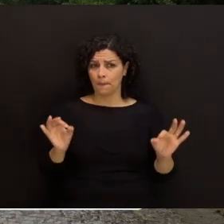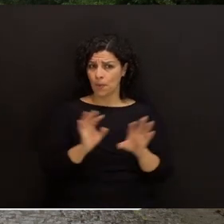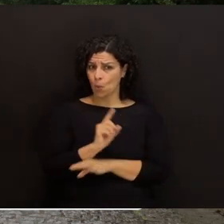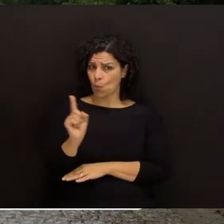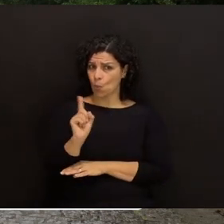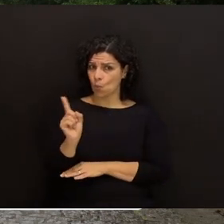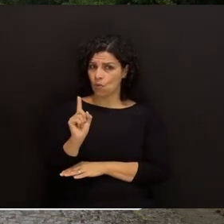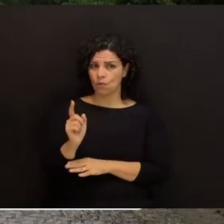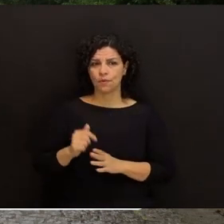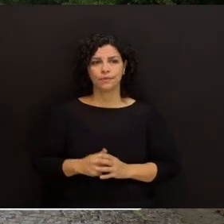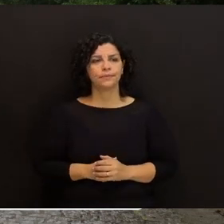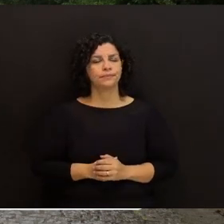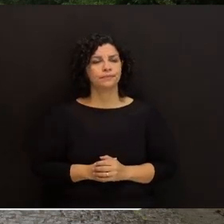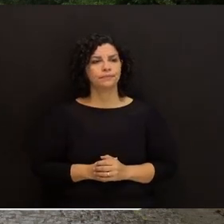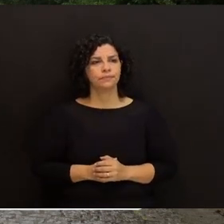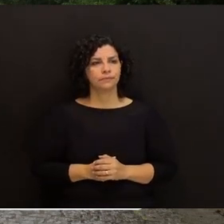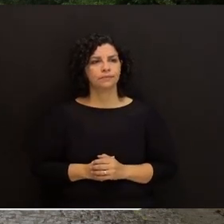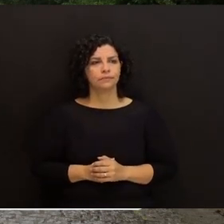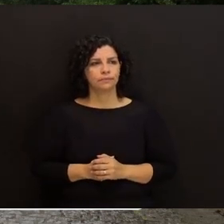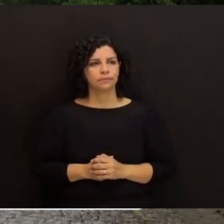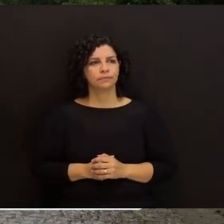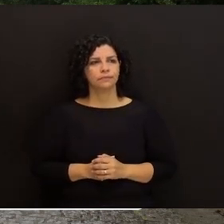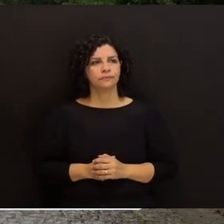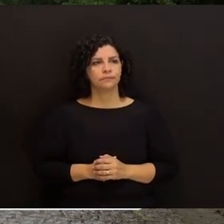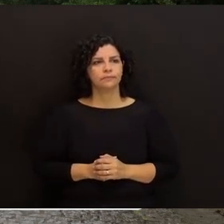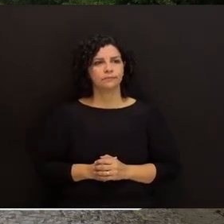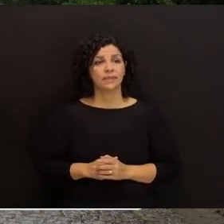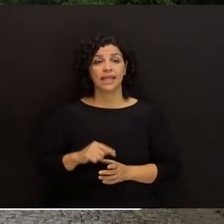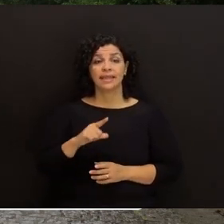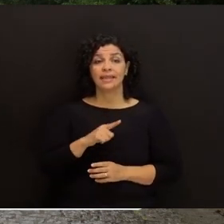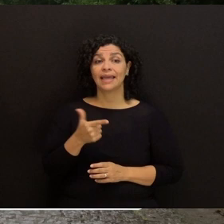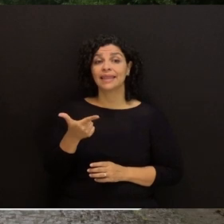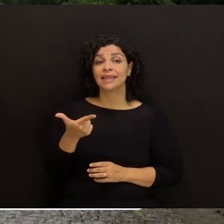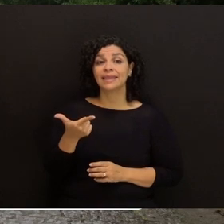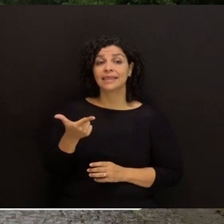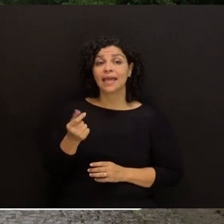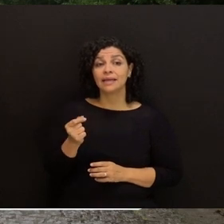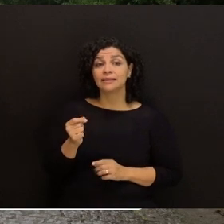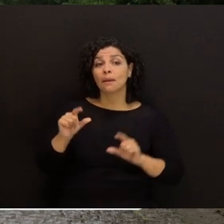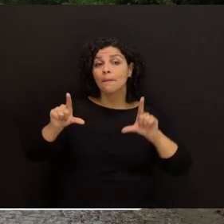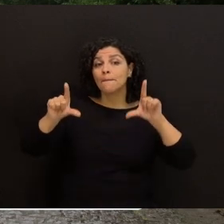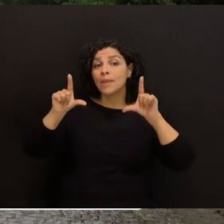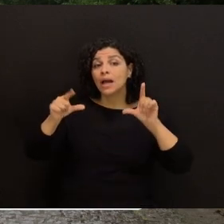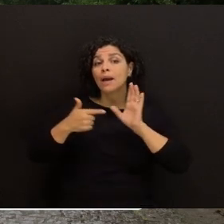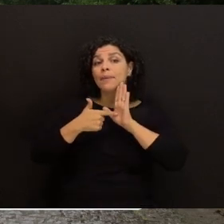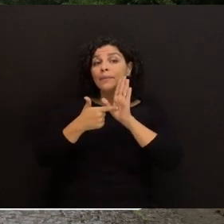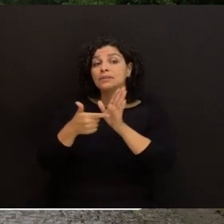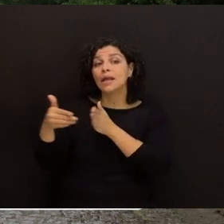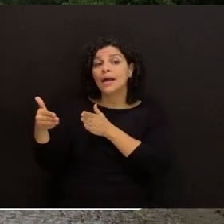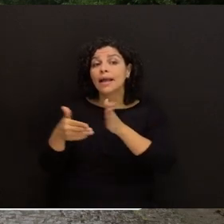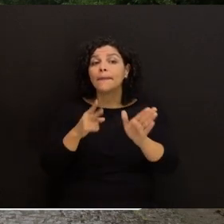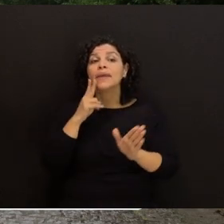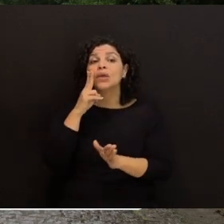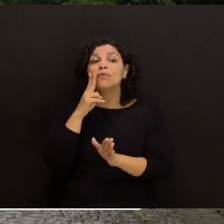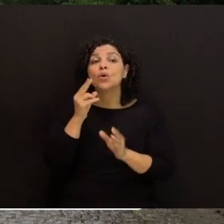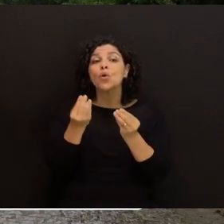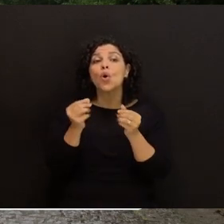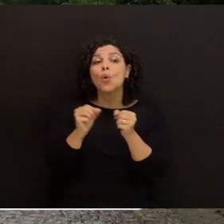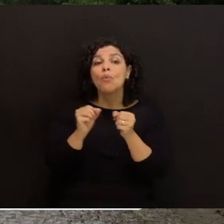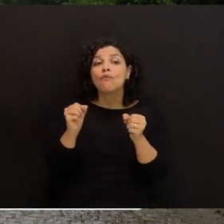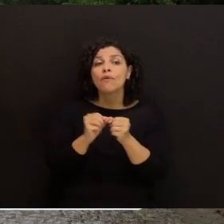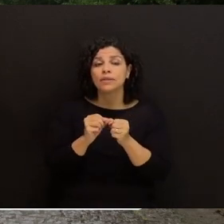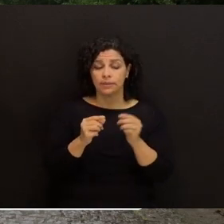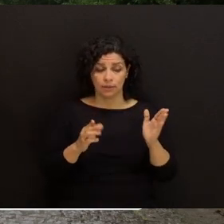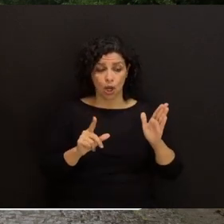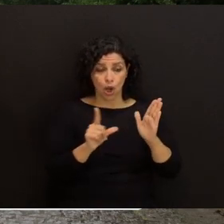e não estão temos 10 placas de identificação de sinalização de saída do